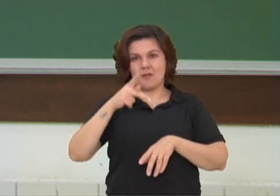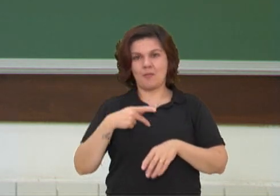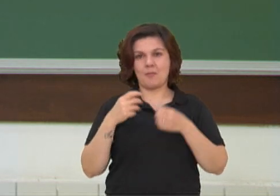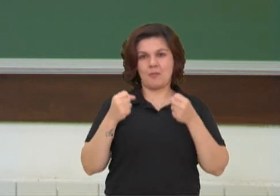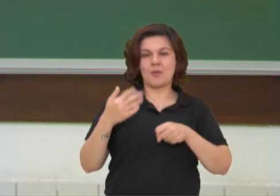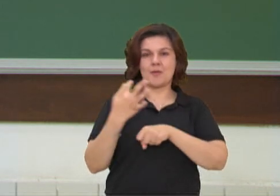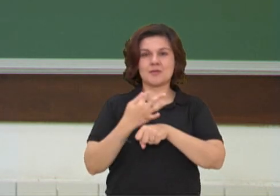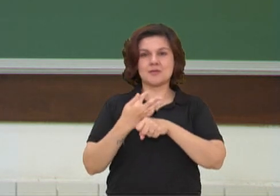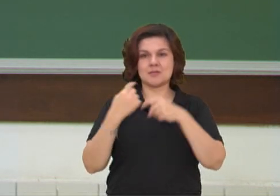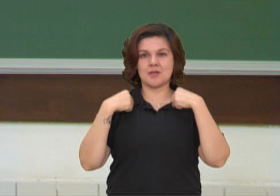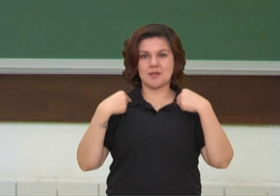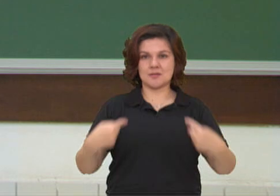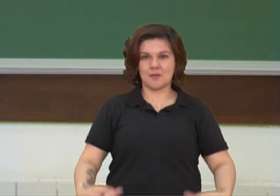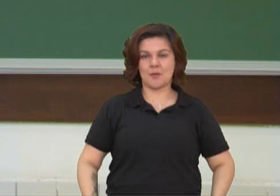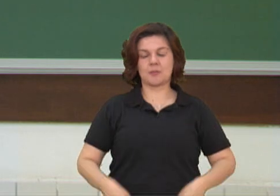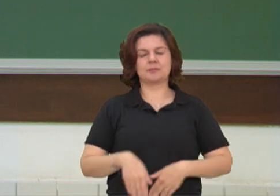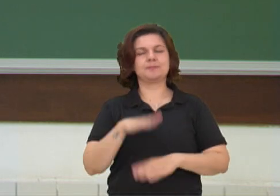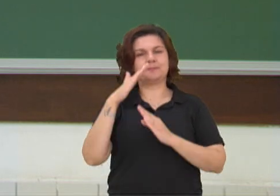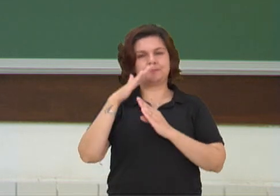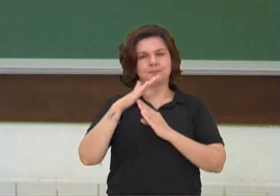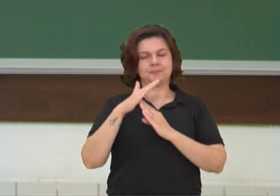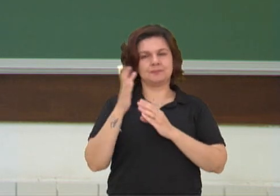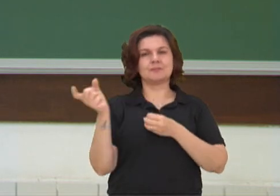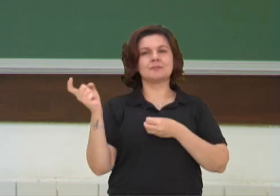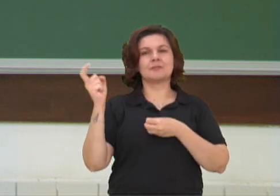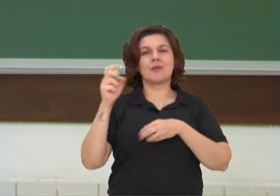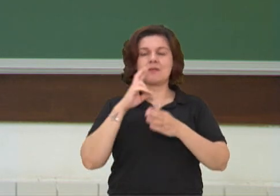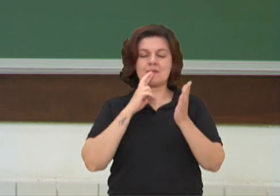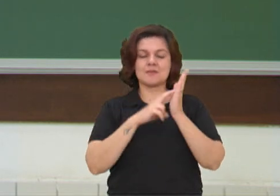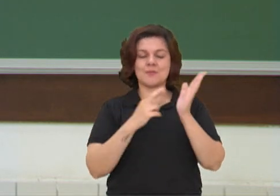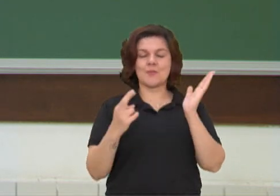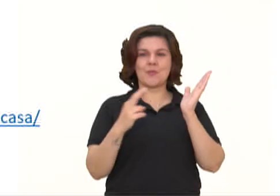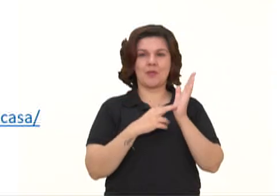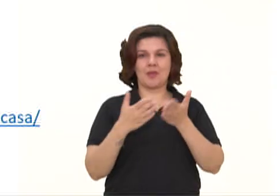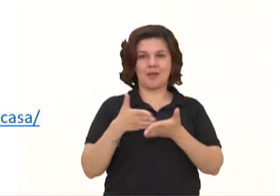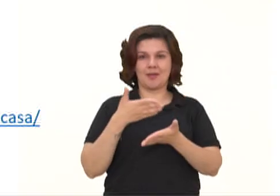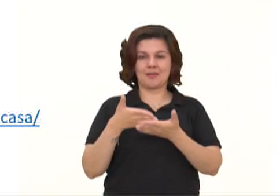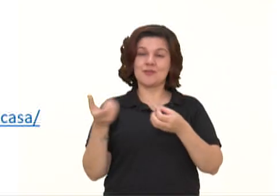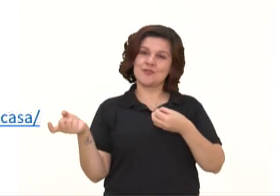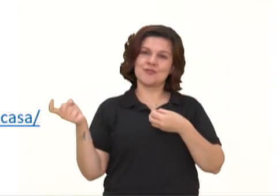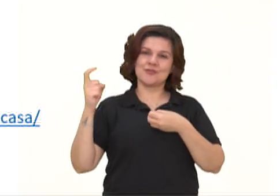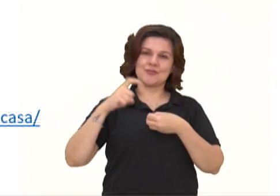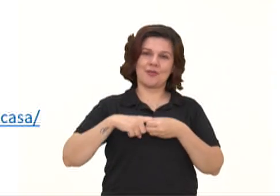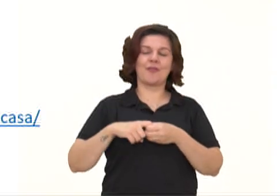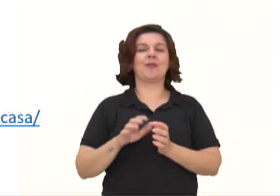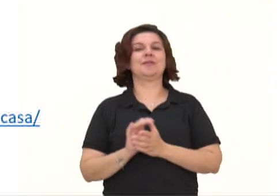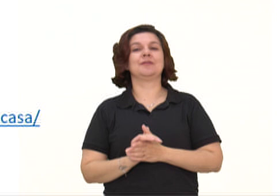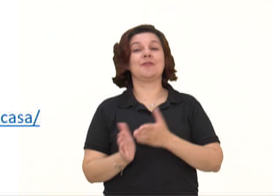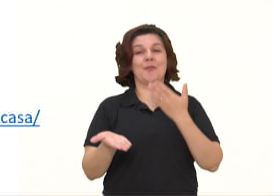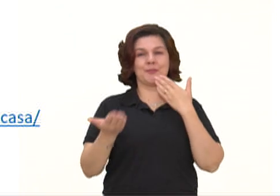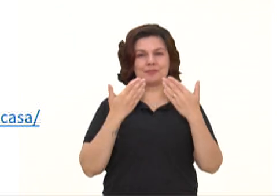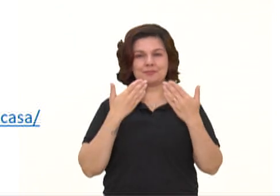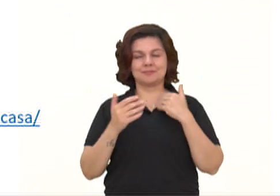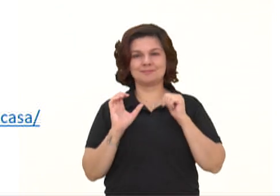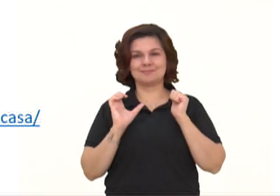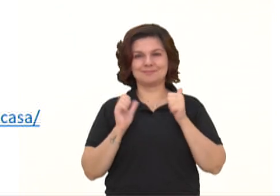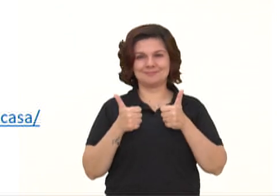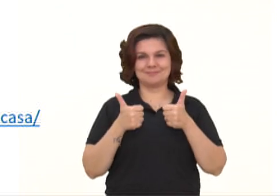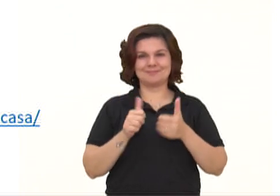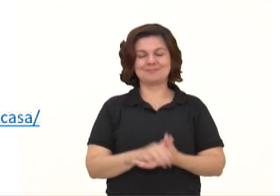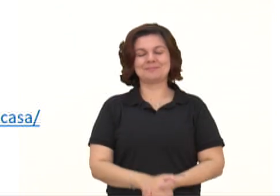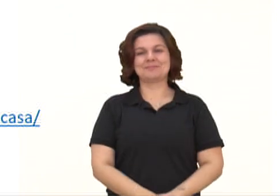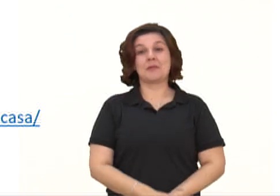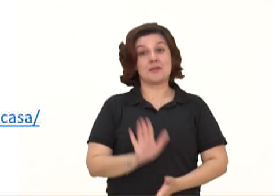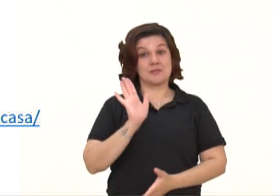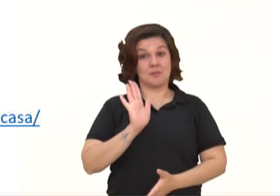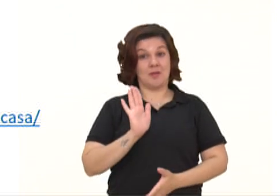resistência corporal. Vocês vão ter alguns minutinhos para estarem colocando aí as respostas em seus cadernos. Daqui a pouquinho nós voltamos e vamos conversar um pouquinho mais sobre eles.